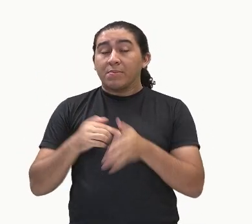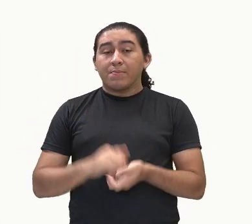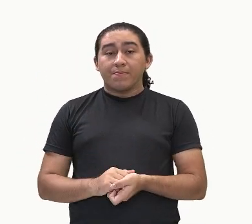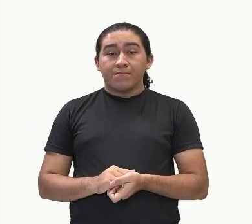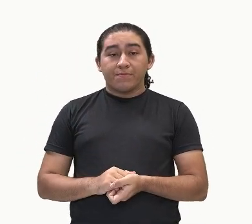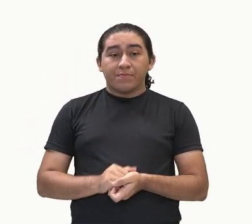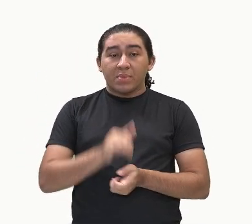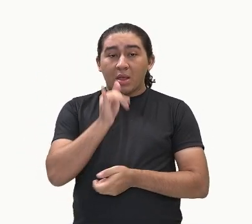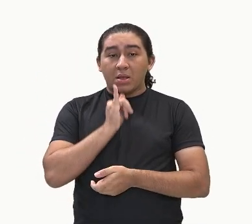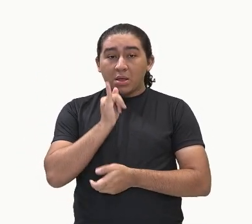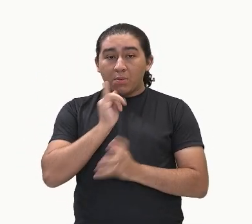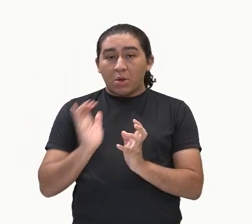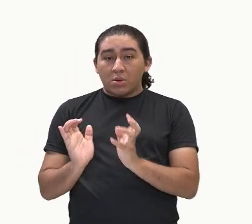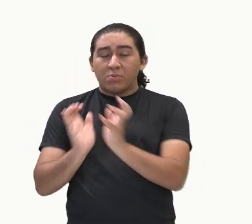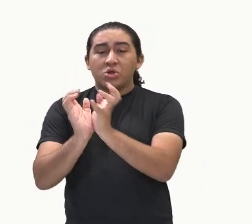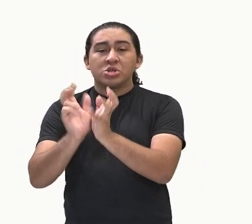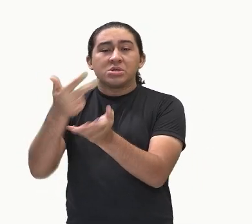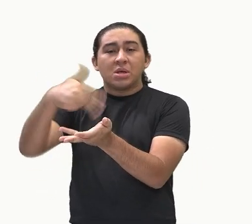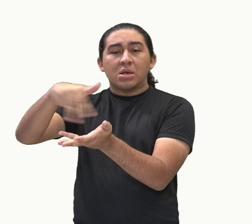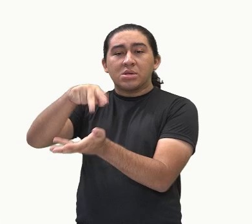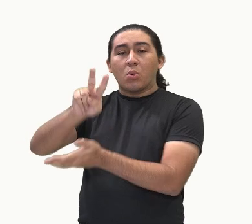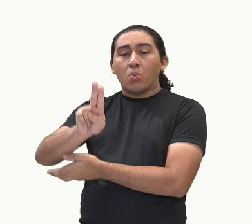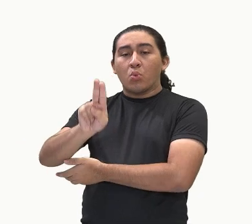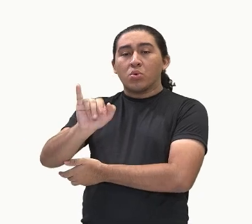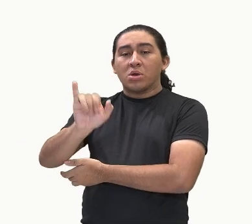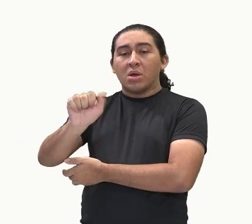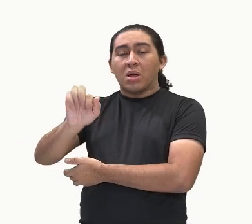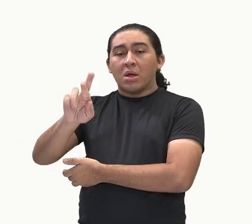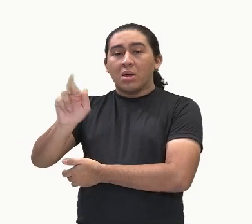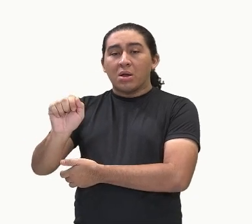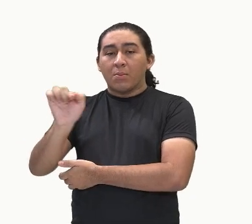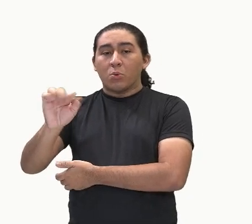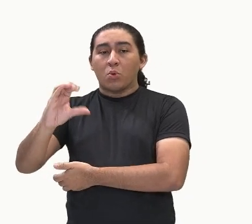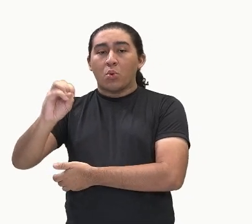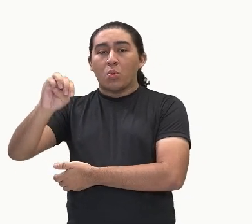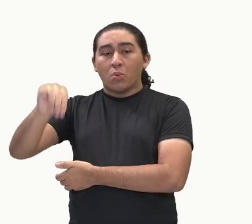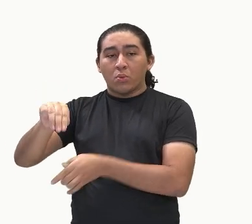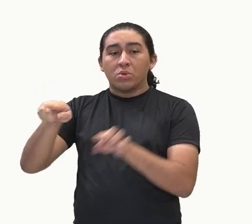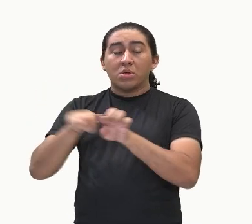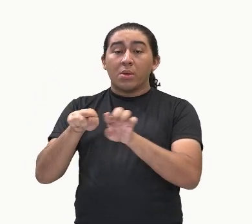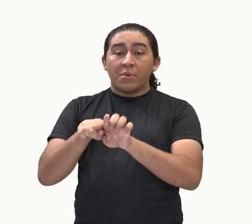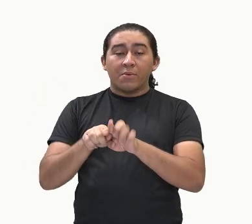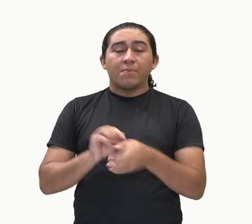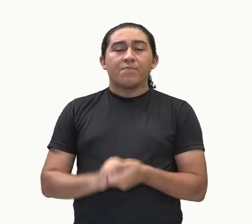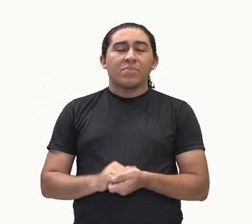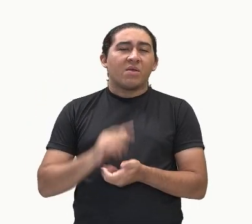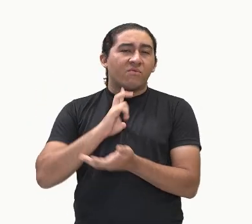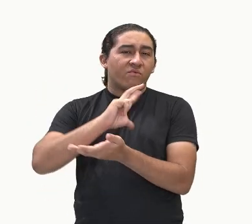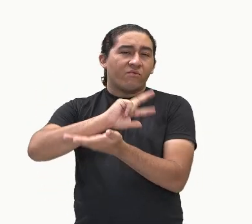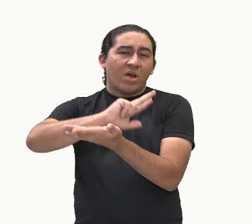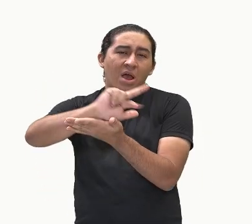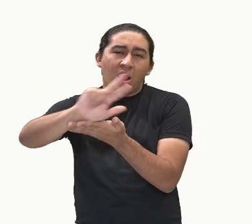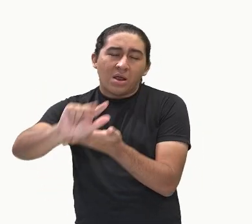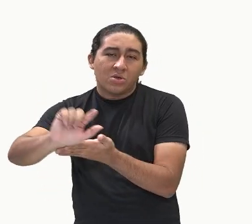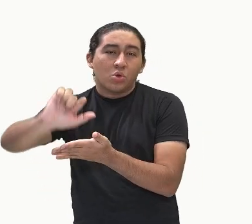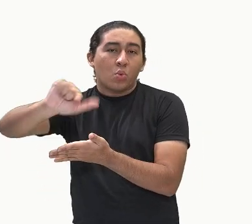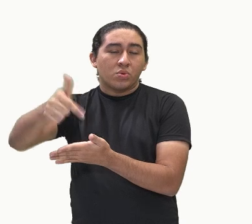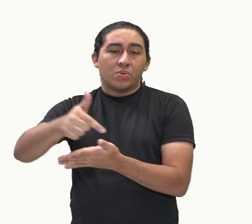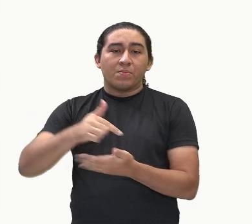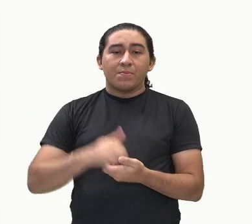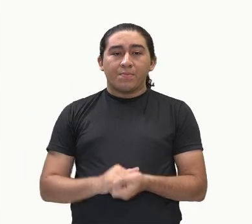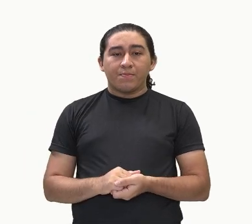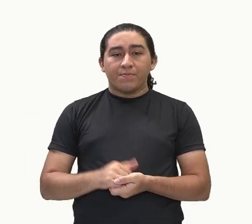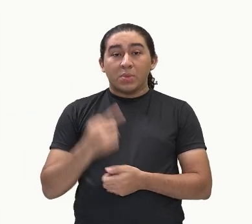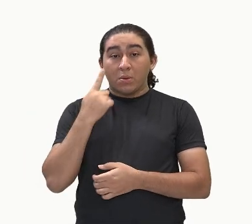de dança Uyara.com, a Contém Dança, e temos outras companhias. Aqui eu trago para